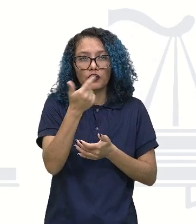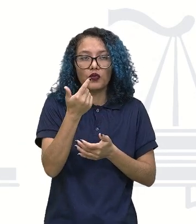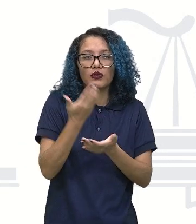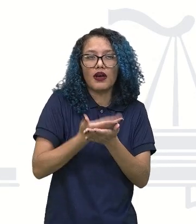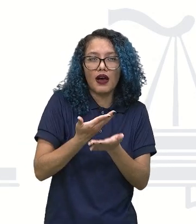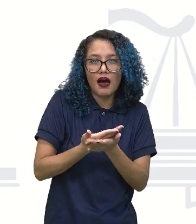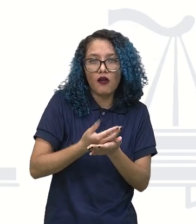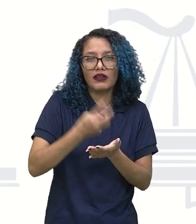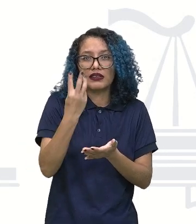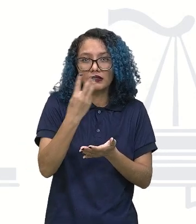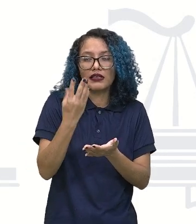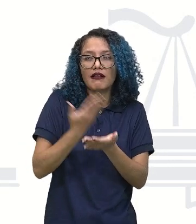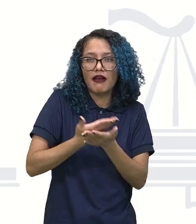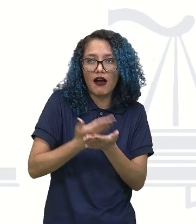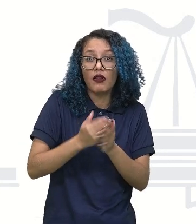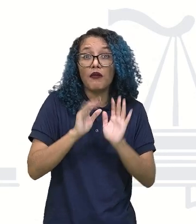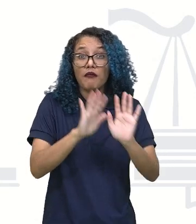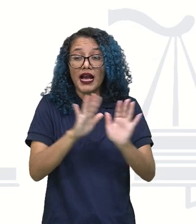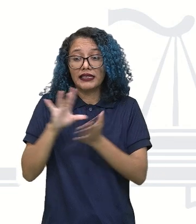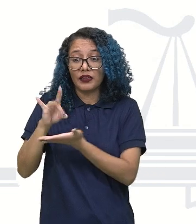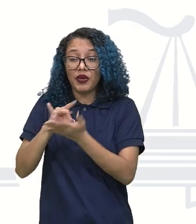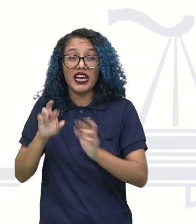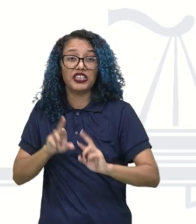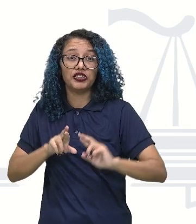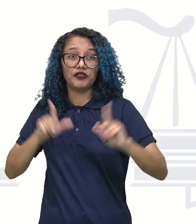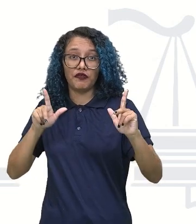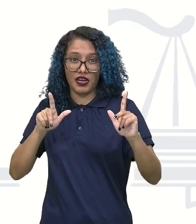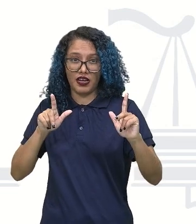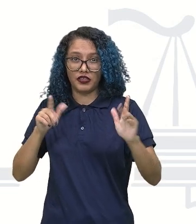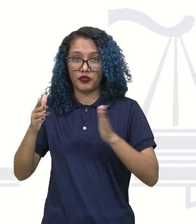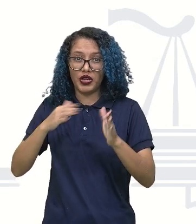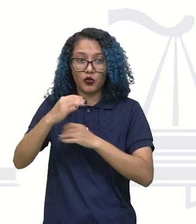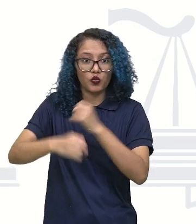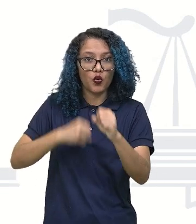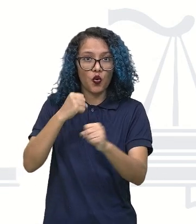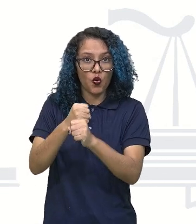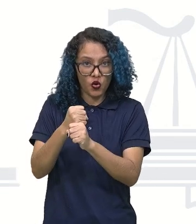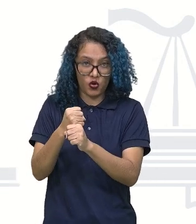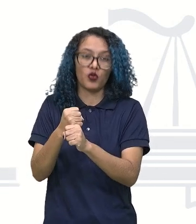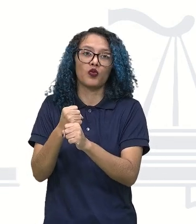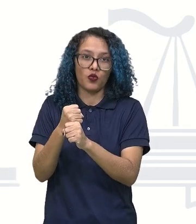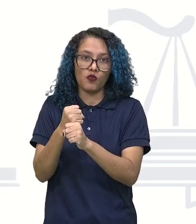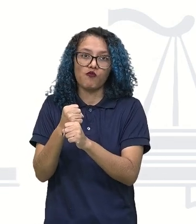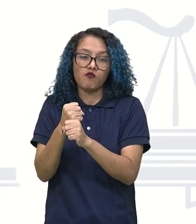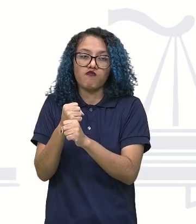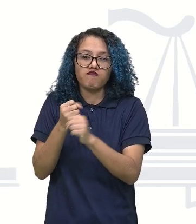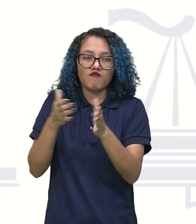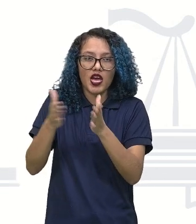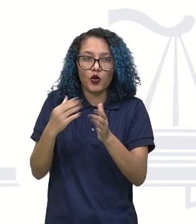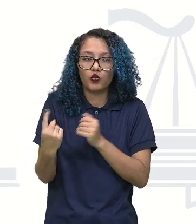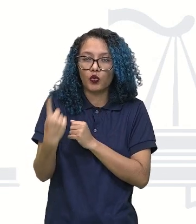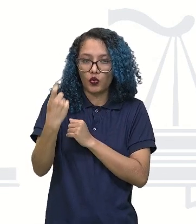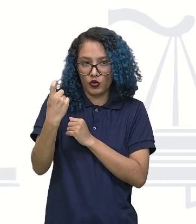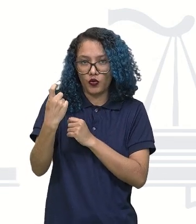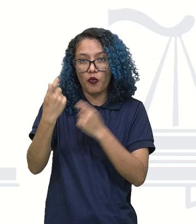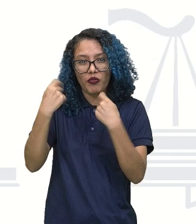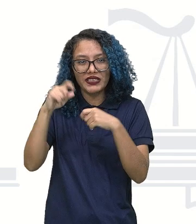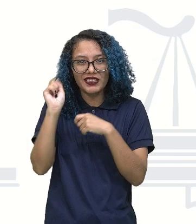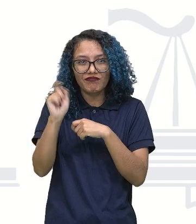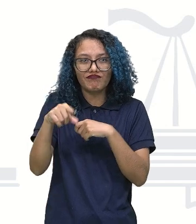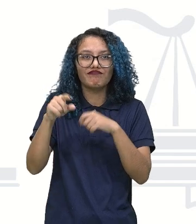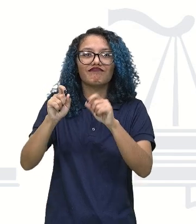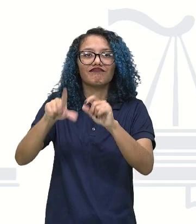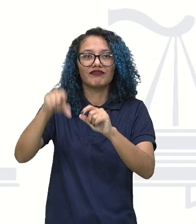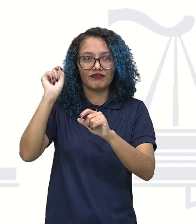tempo. Então, por isso que tem esse período único. É importante que vocês selecionam sempre esse período único, porque se